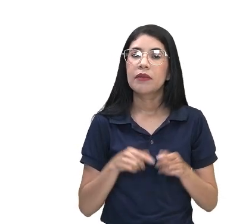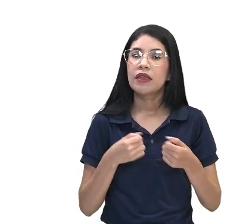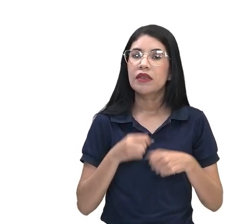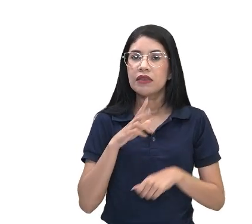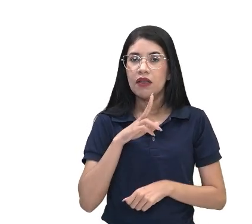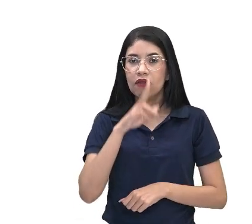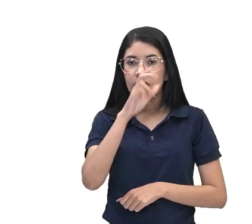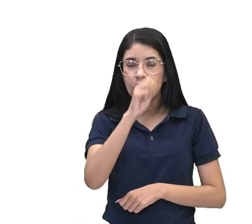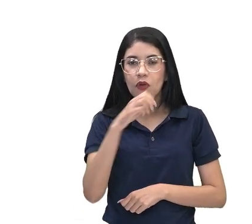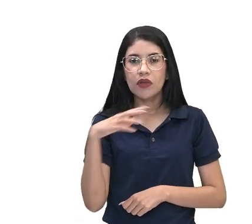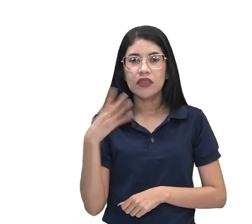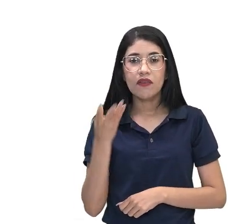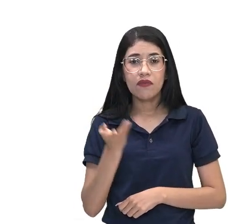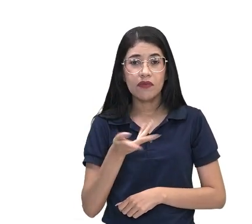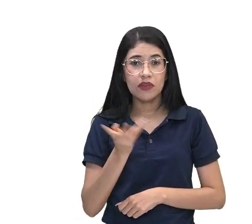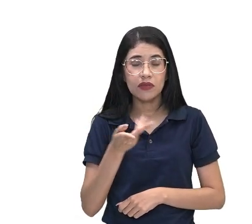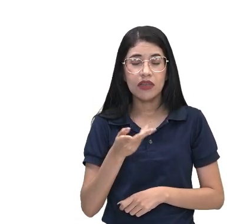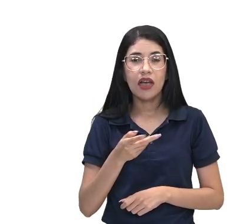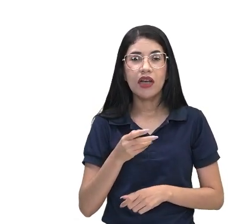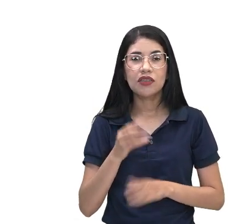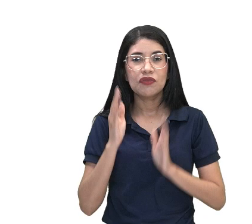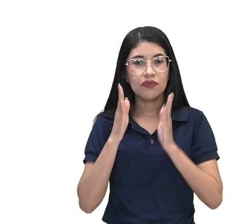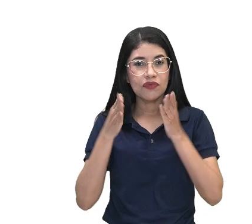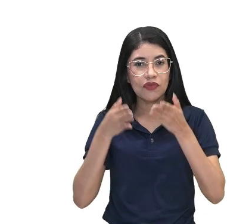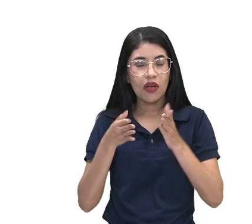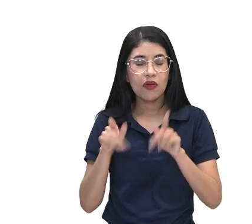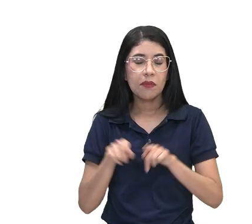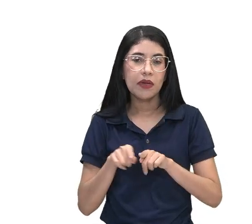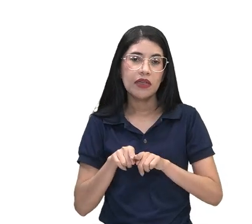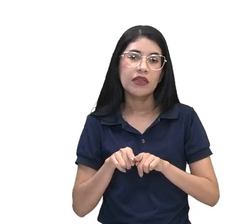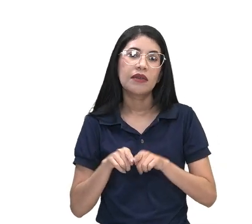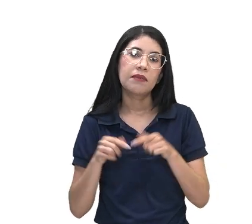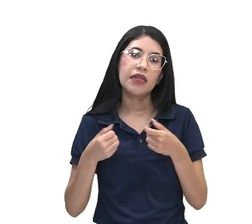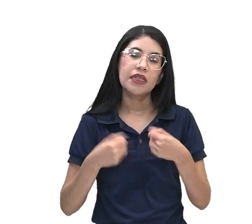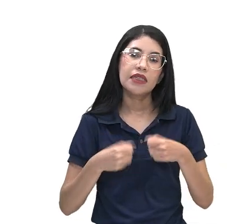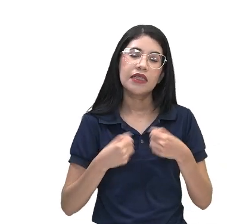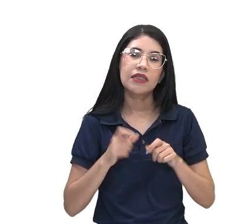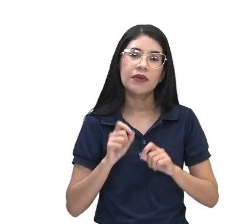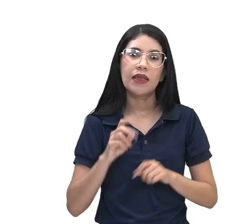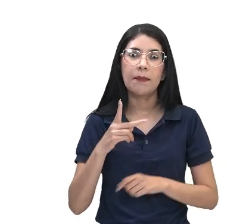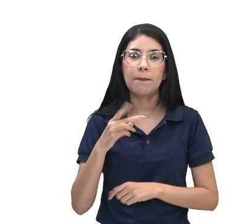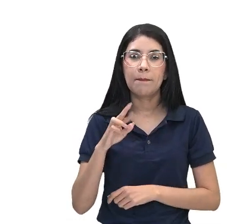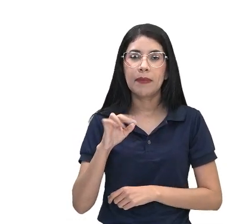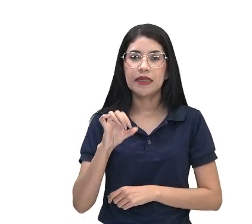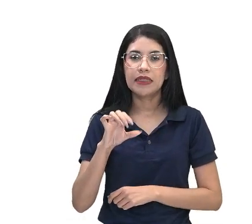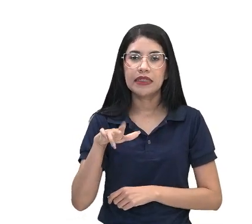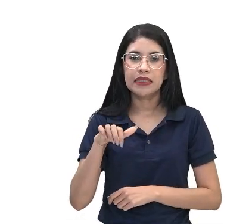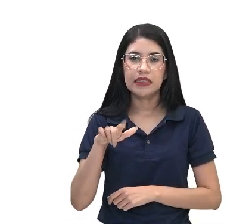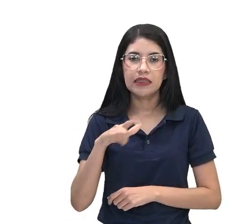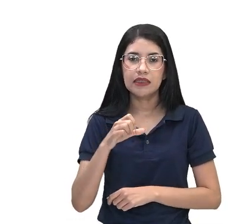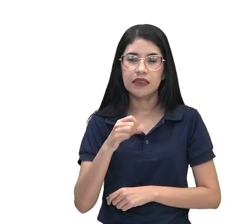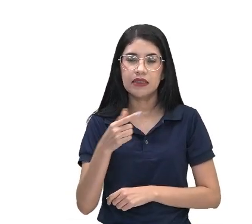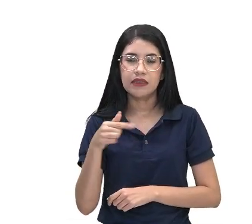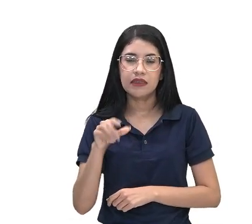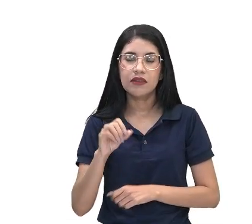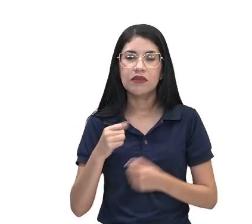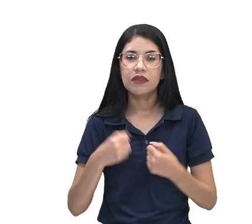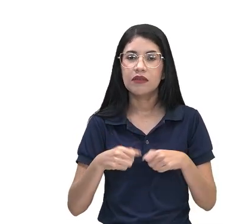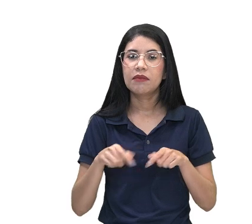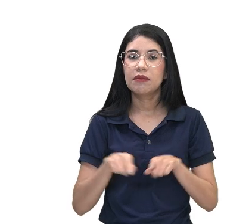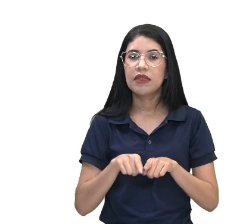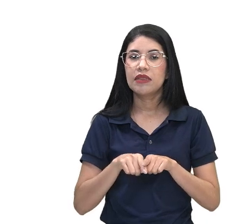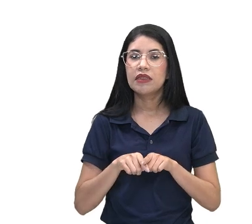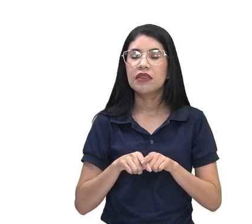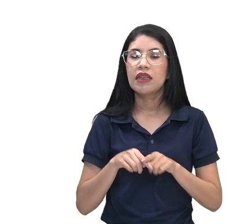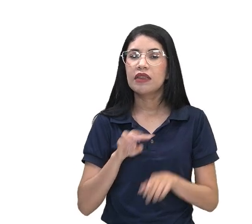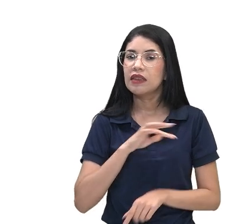da velocidade, da concentração, ele vai precisar de aspectos como precisão, né? Vai precisar trabalhar ali a técnica